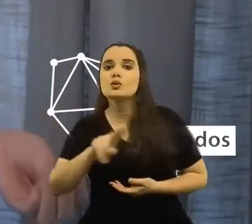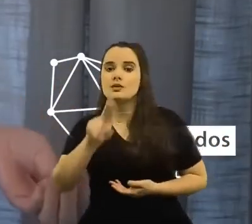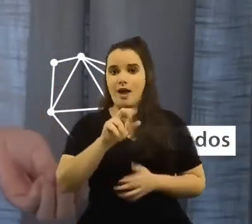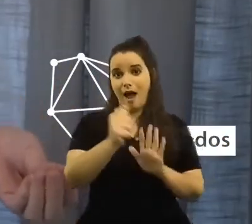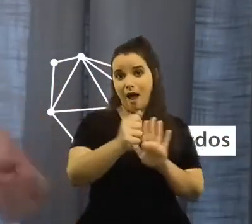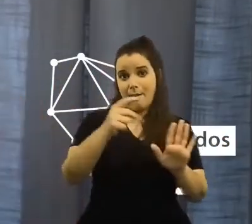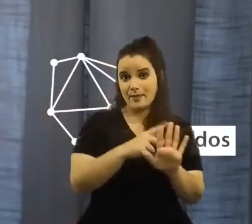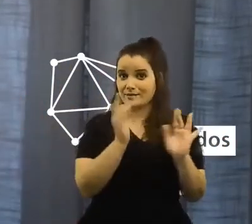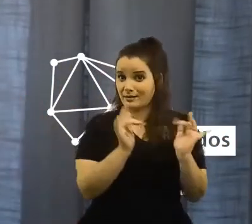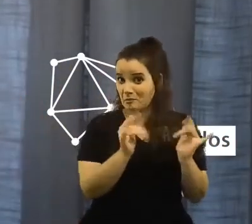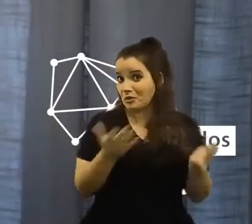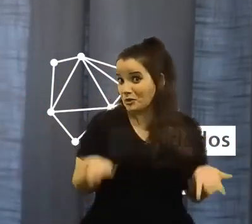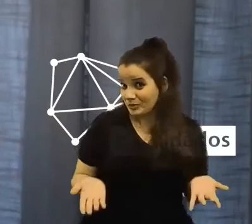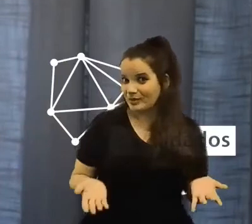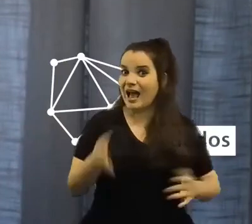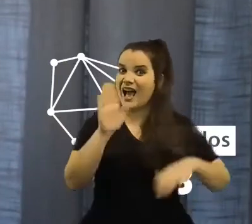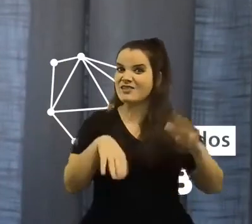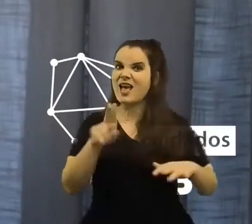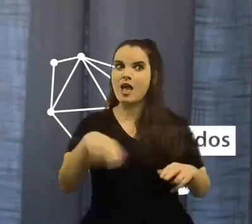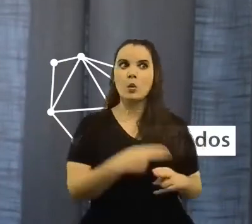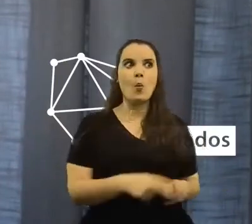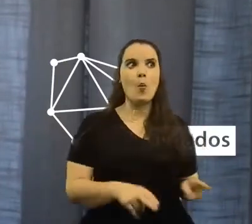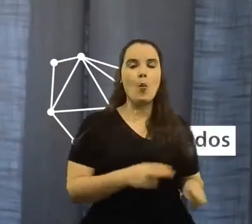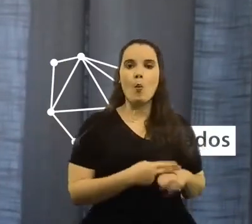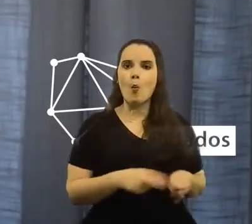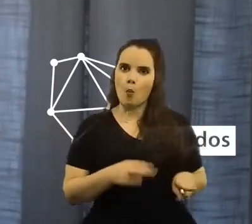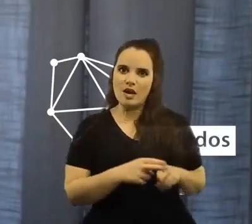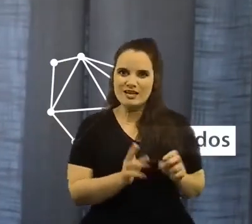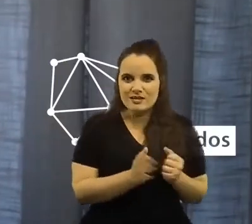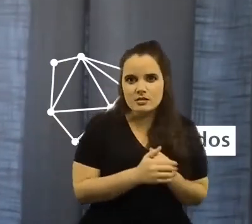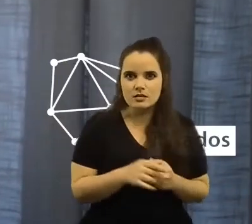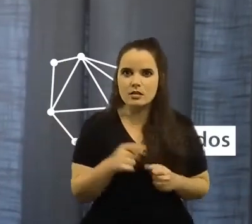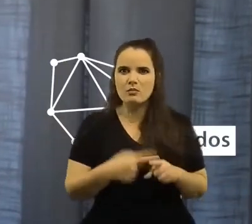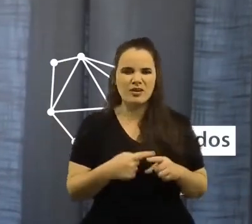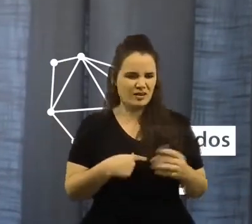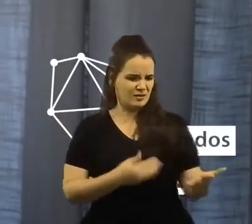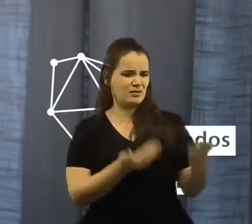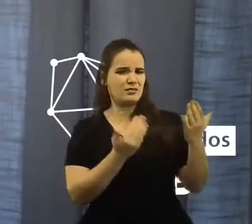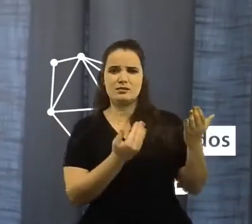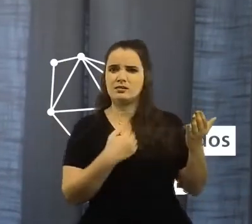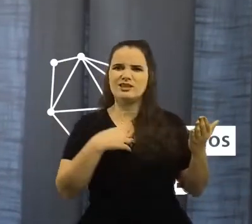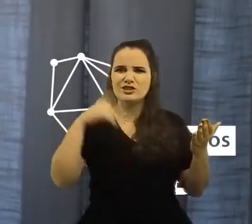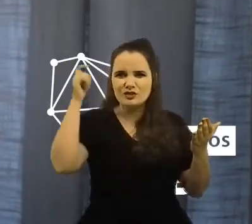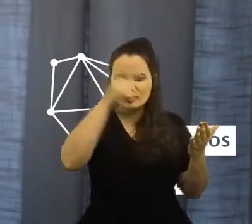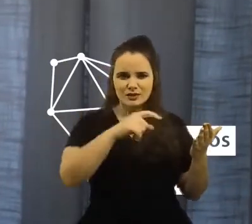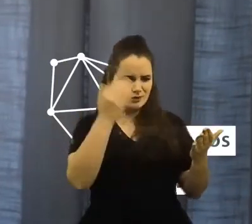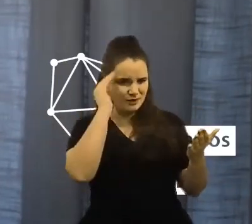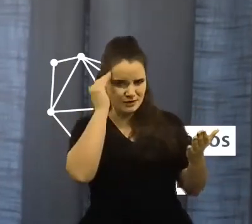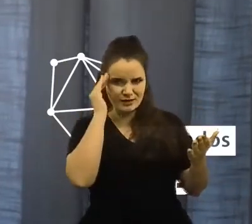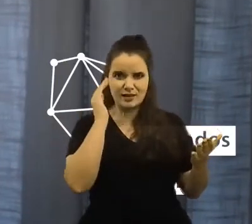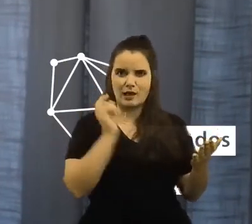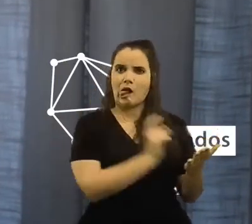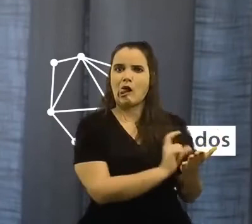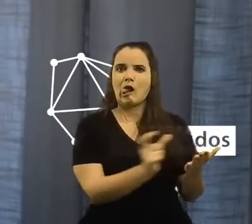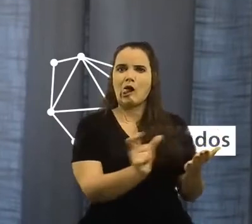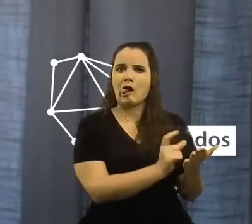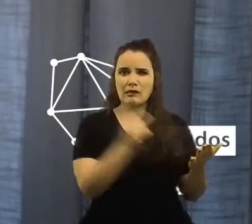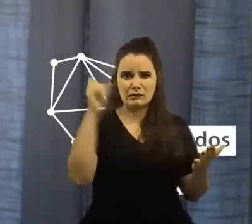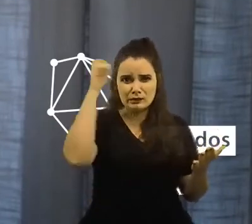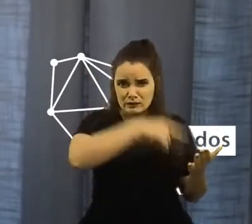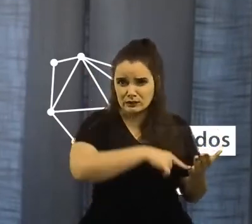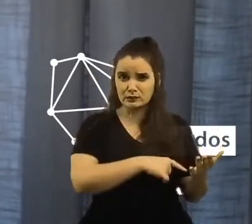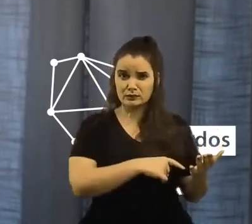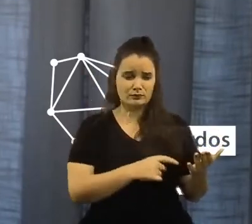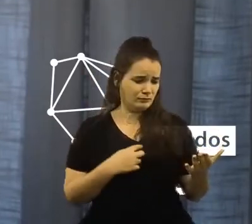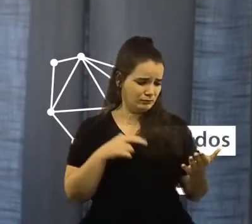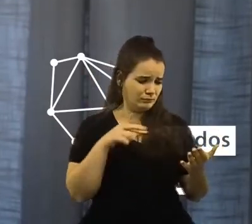maneira camuflada, às vezes pela dificuldade da sua interpretação, às vezes no meio de termos complicados, na maioria das vezes já envoltos de